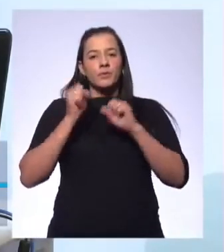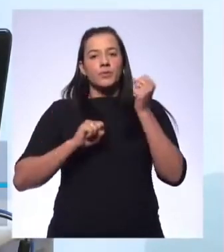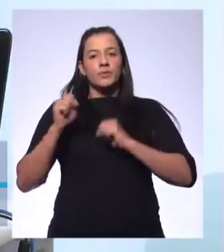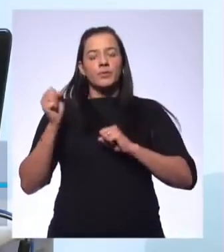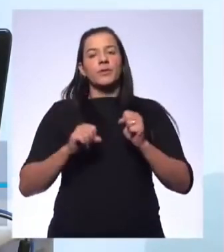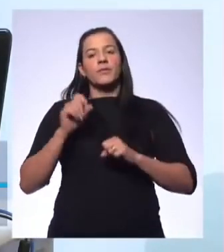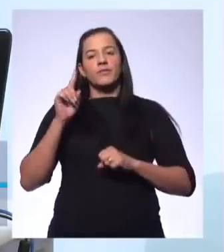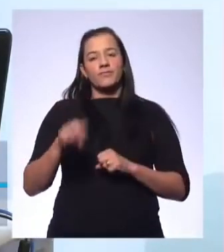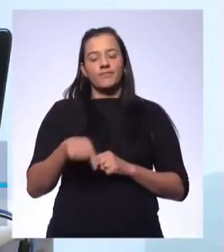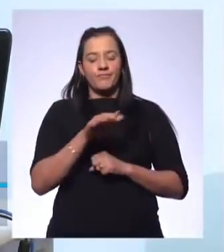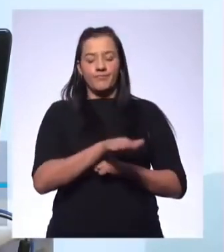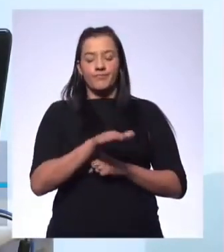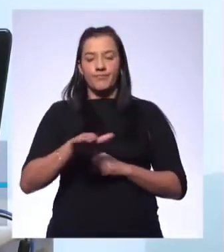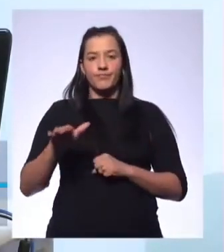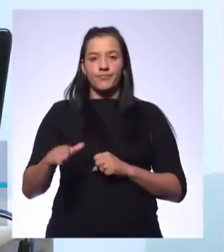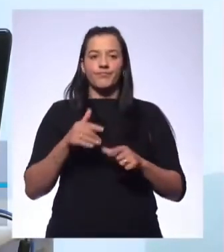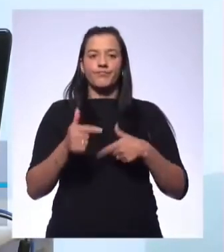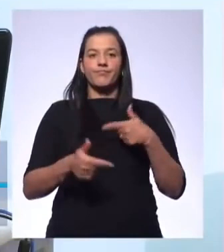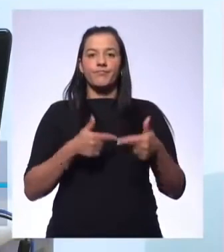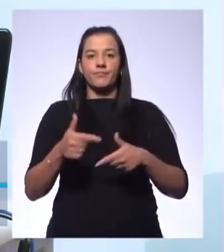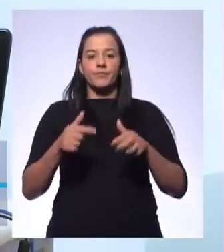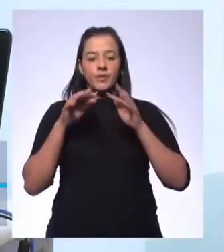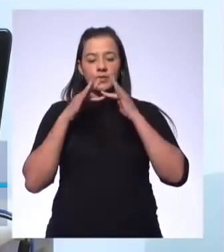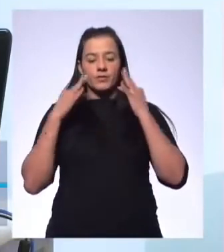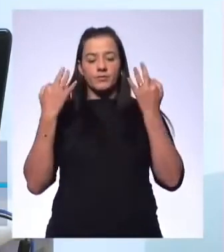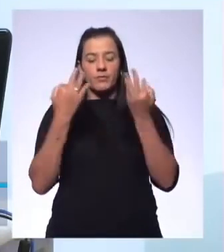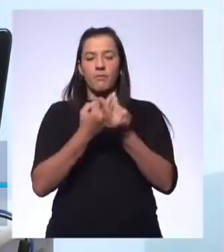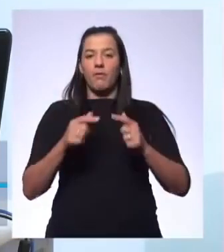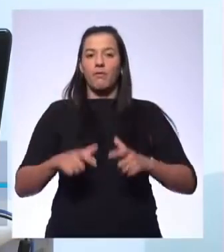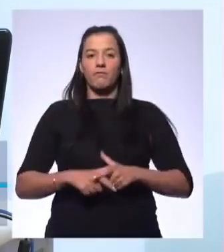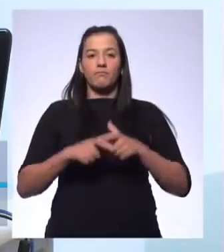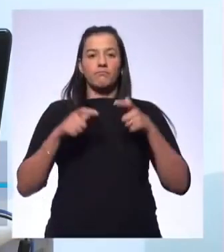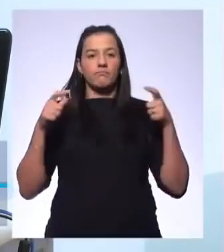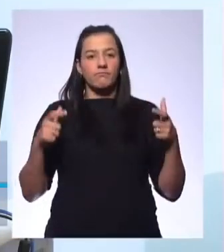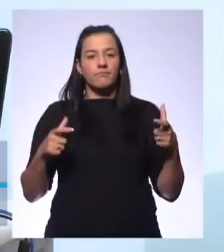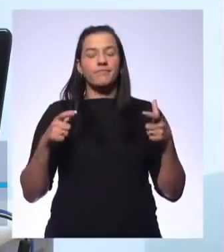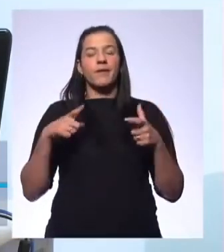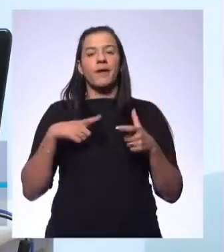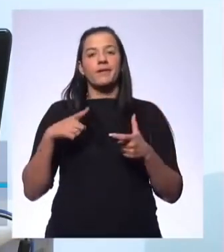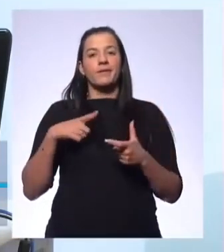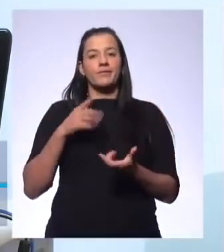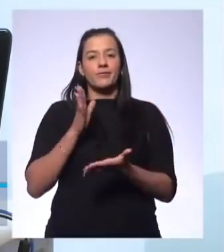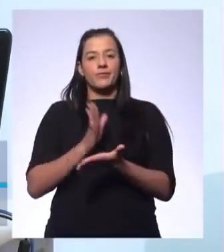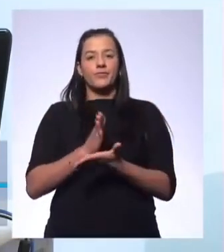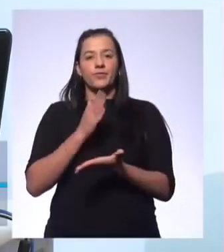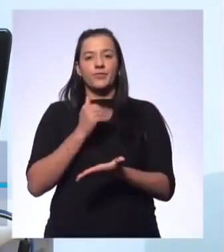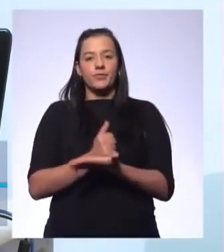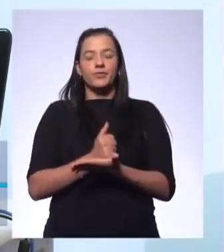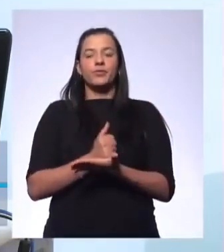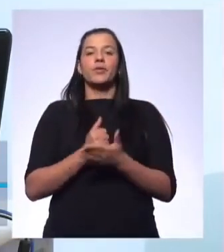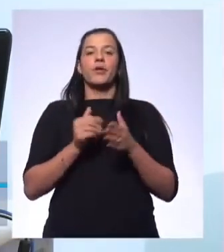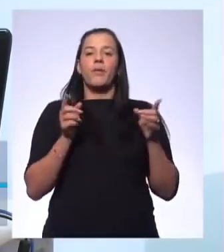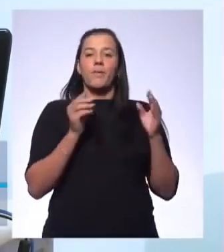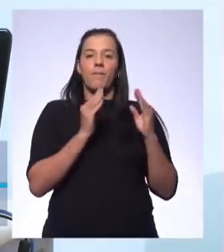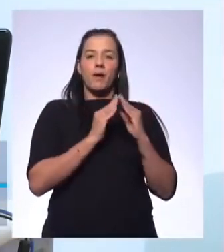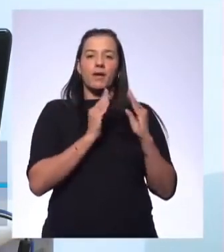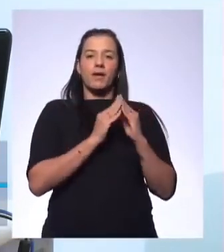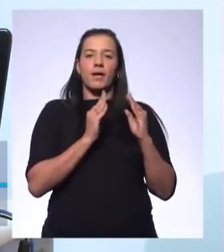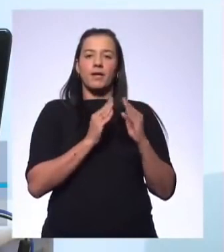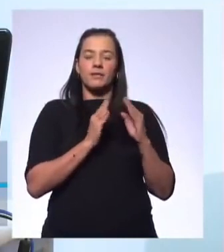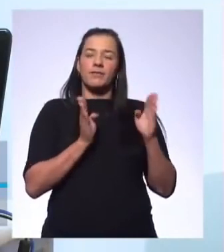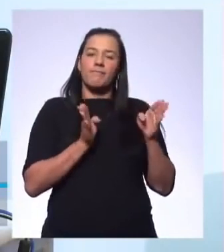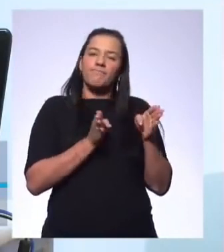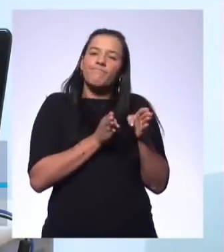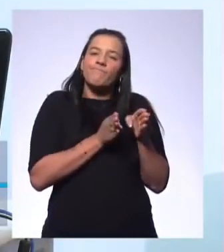infantil. Então, as famílias eram muito numerosas, né? E dividiam um cômodo super apertado, que era de chão